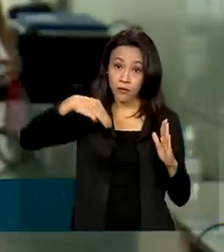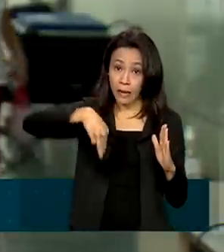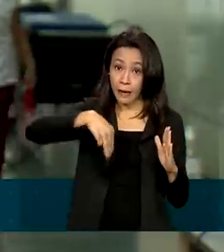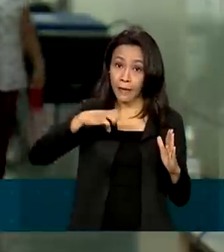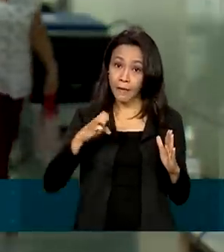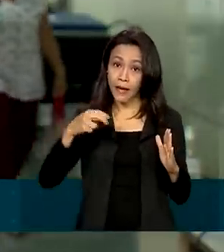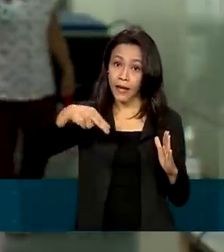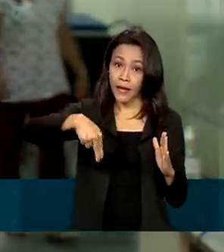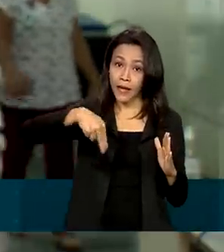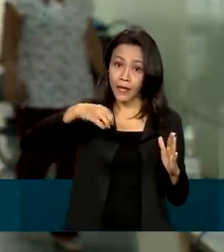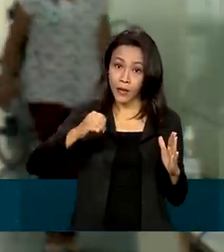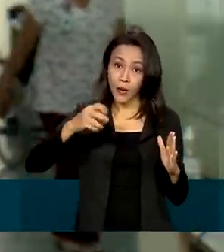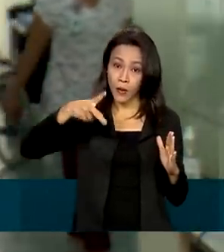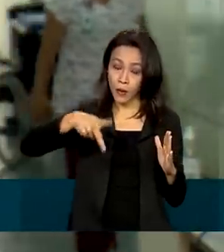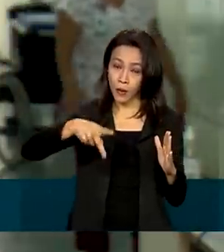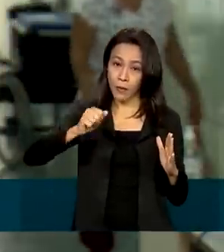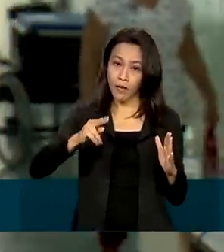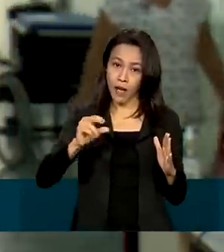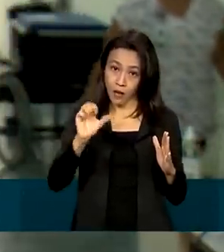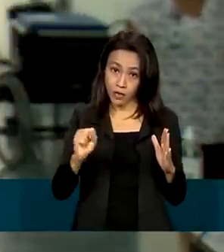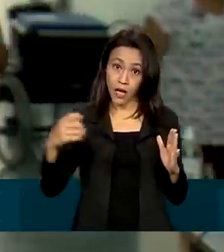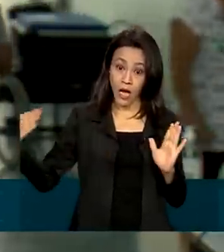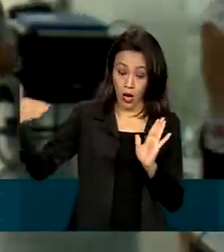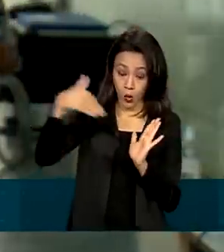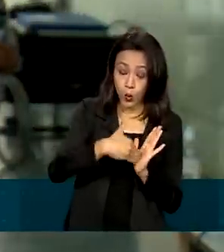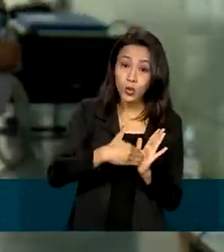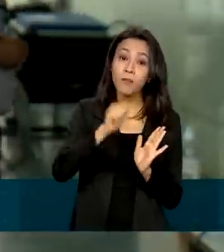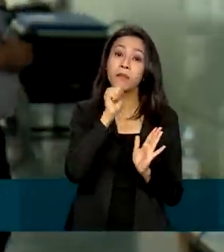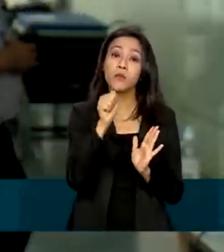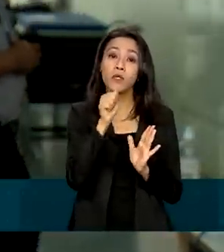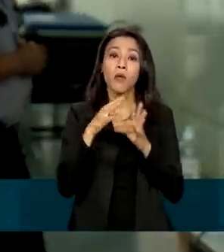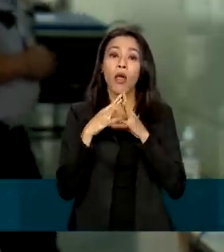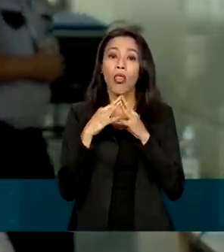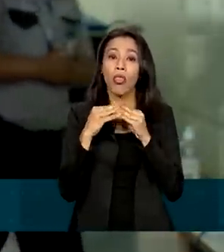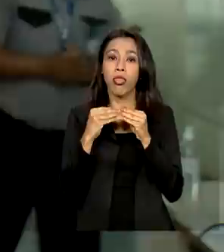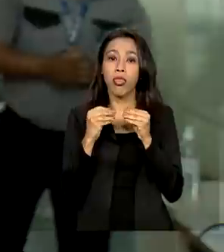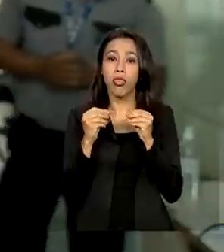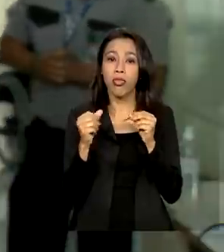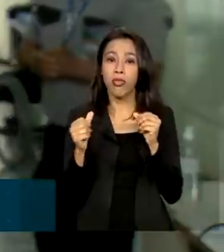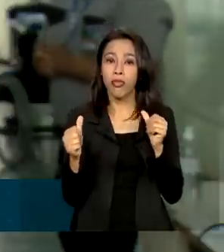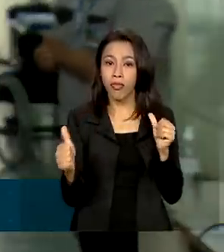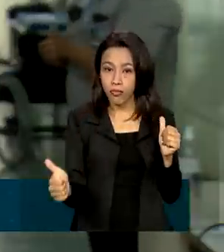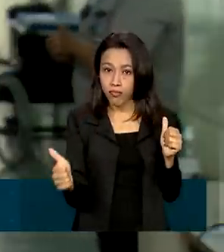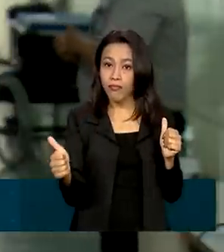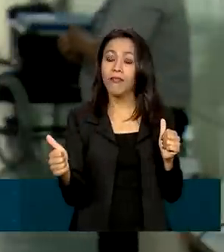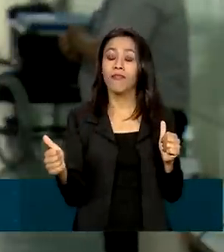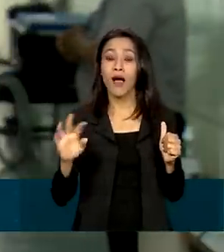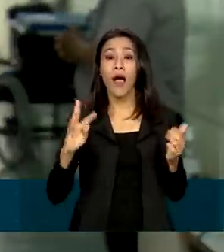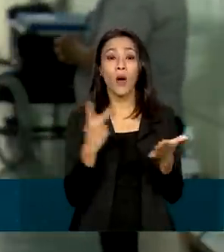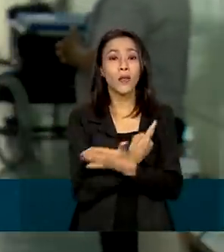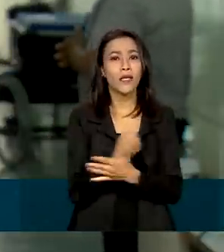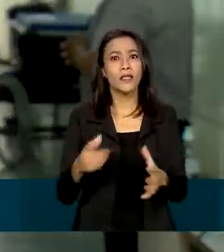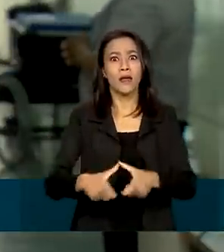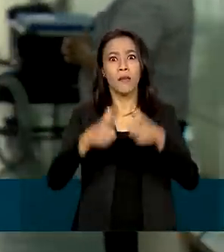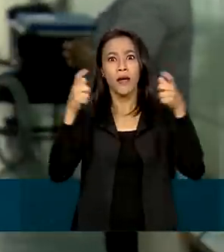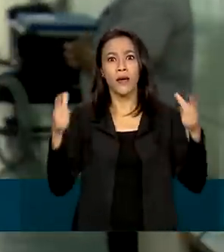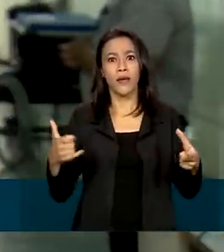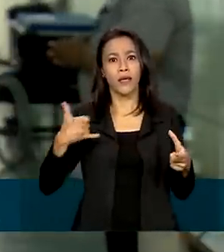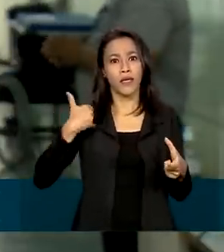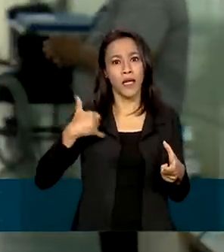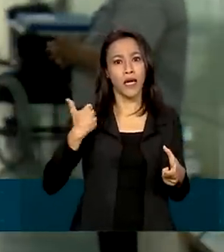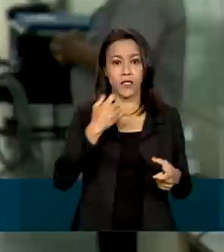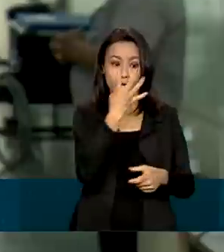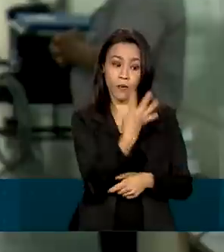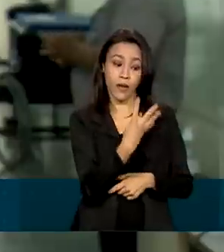ao último ciclo menstrual, ou seja, a última menstruação. Ocorre, em geral, entre os 45